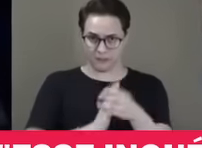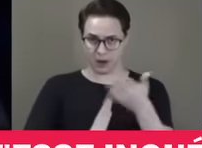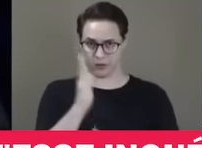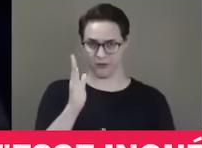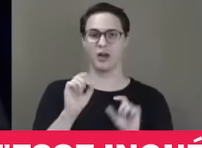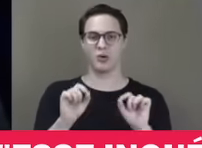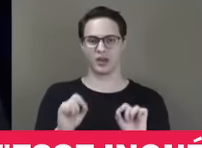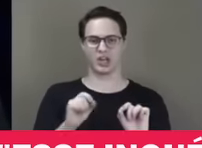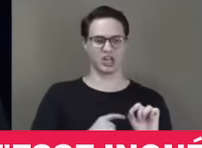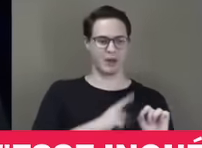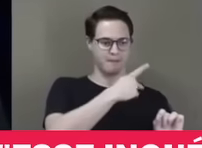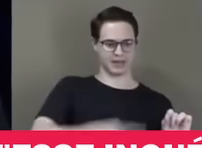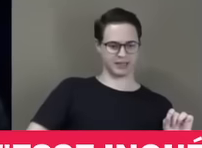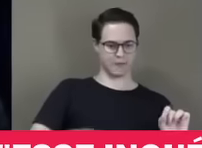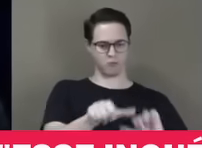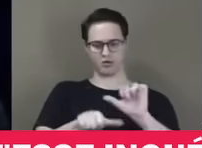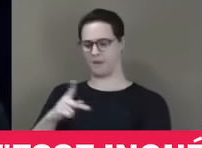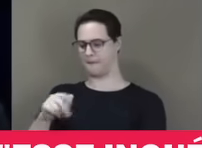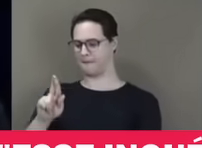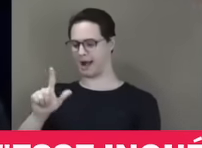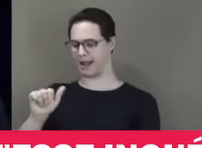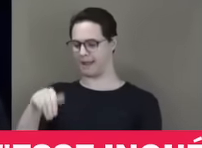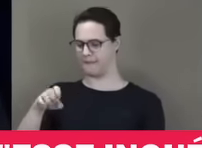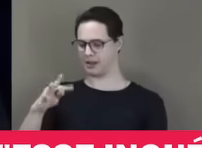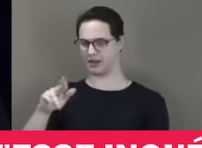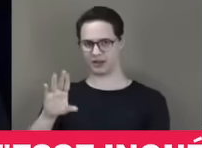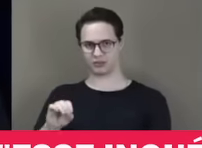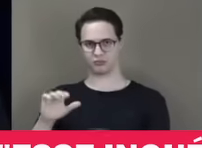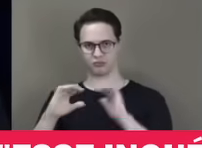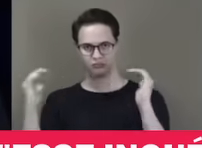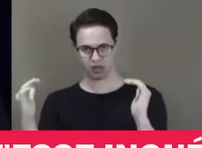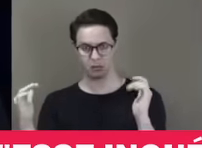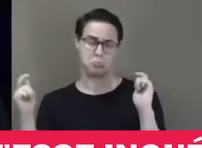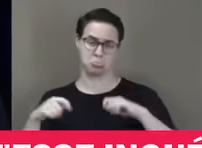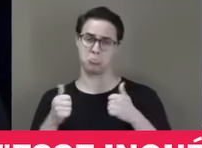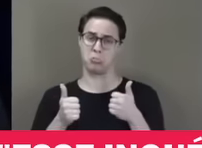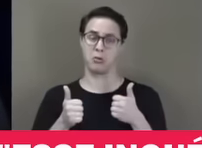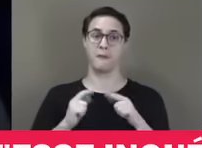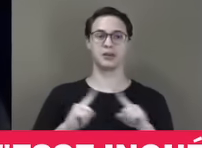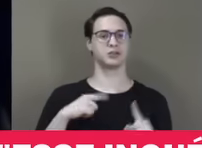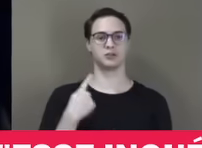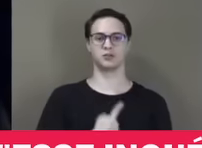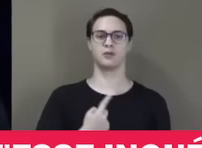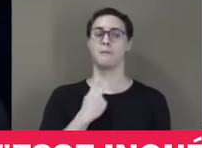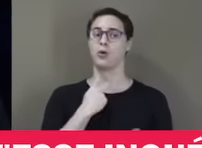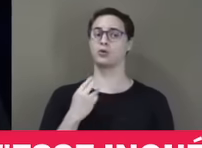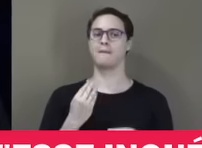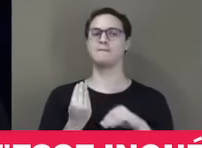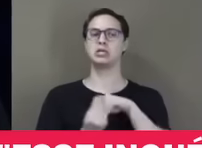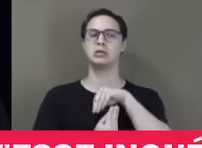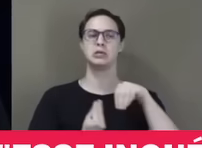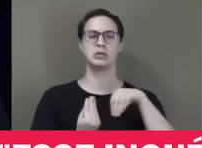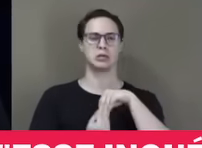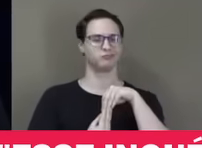Pode. Pode ter um plebiscito? Pode. Mudar o desenho entre os poderes? Claro que pode. Mas nós não pretendemos, não podemos misturar os